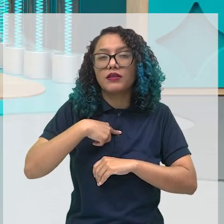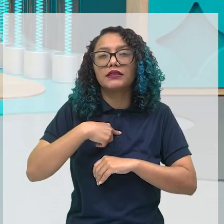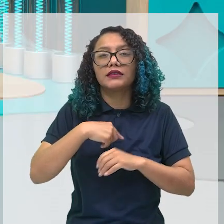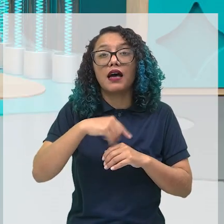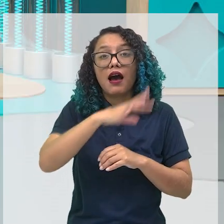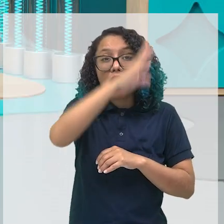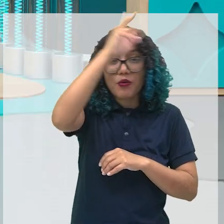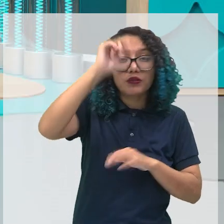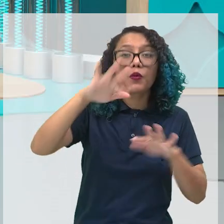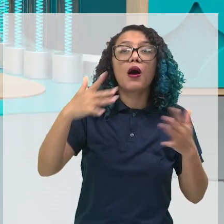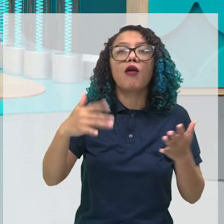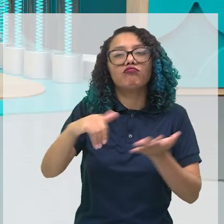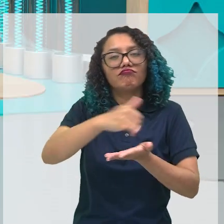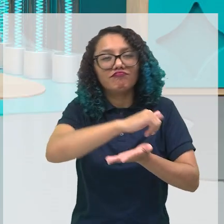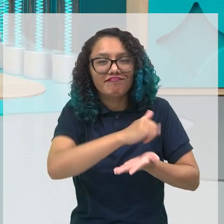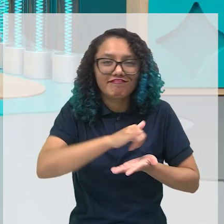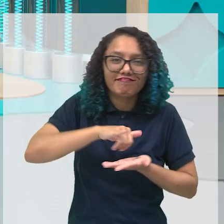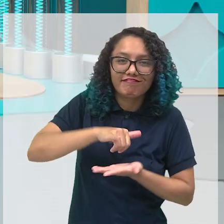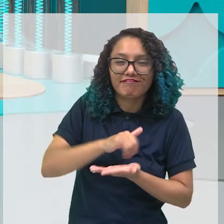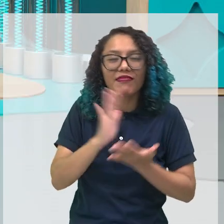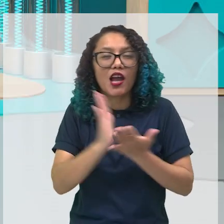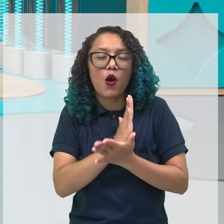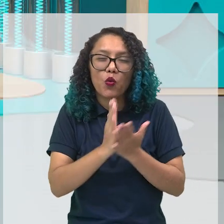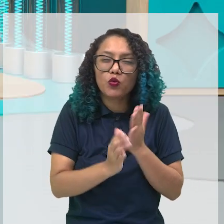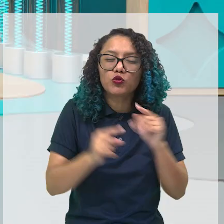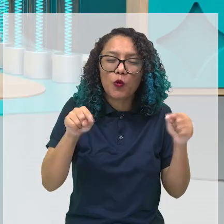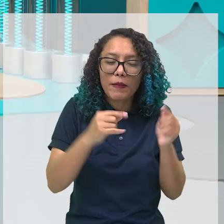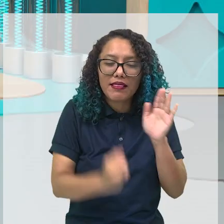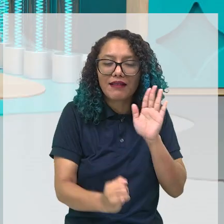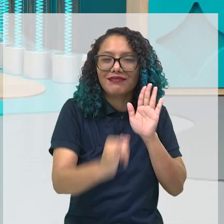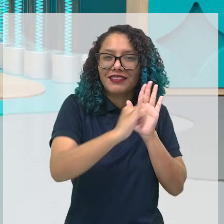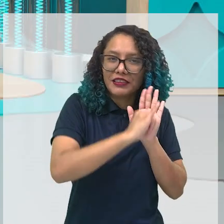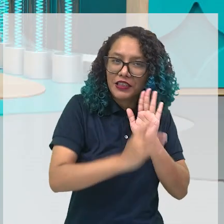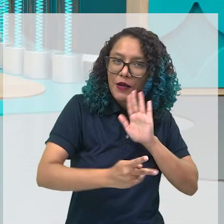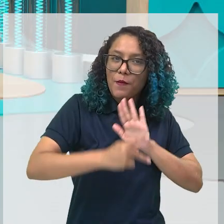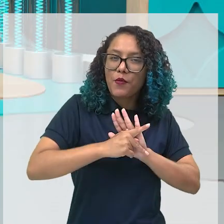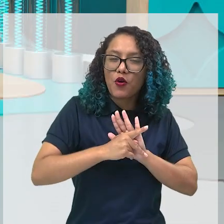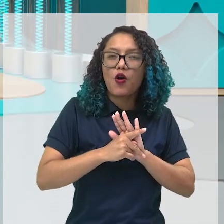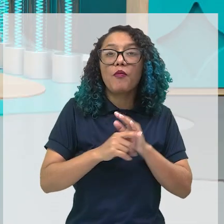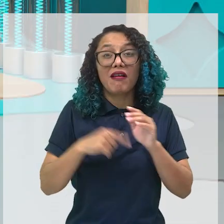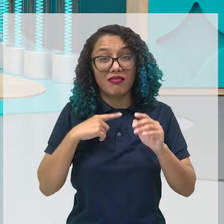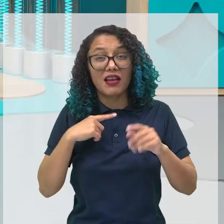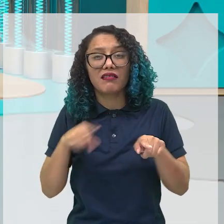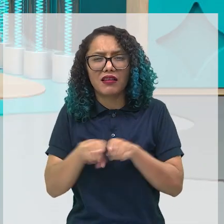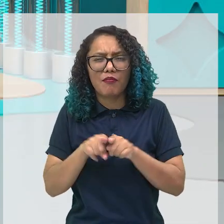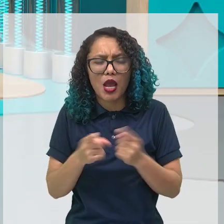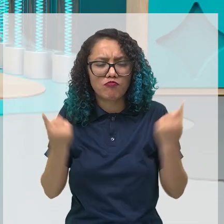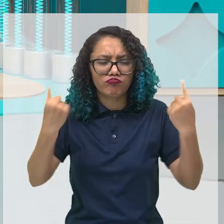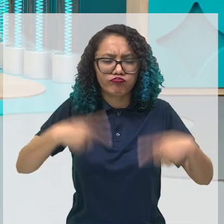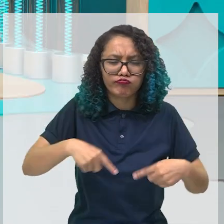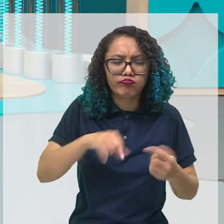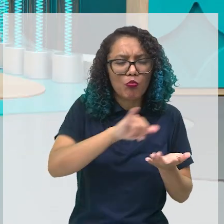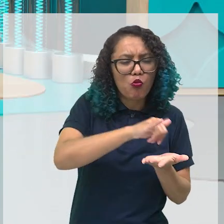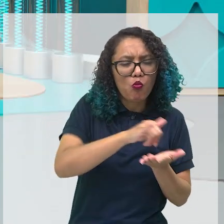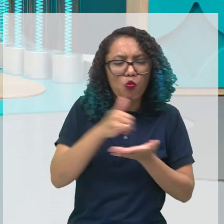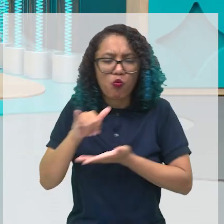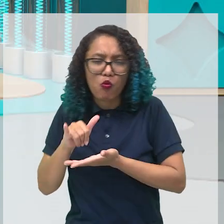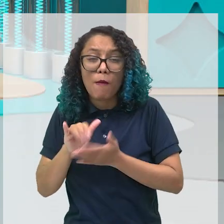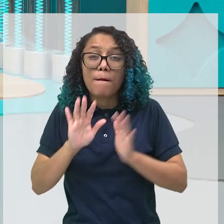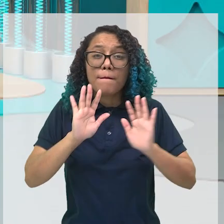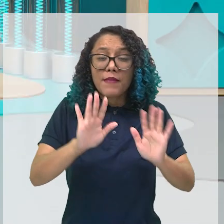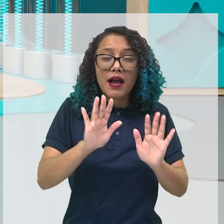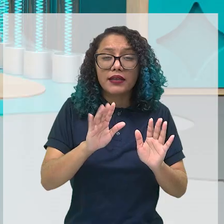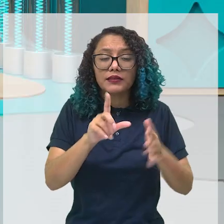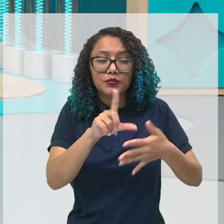amazonenses temos o boi-bumbá, né? Alguns como uma identidade, tem até a rivalidade ali entre os bois. Para os